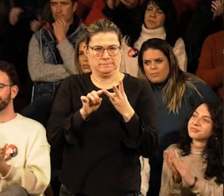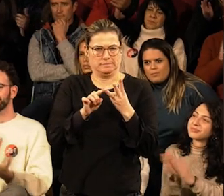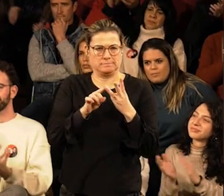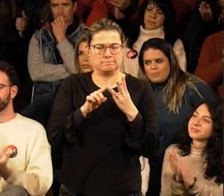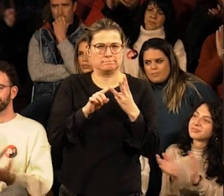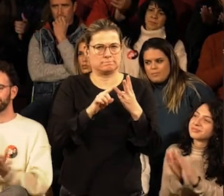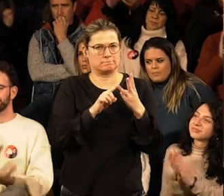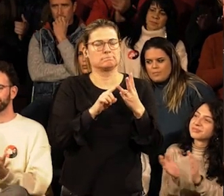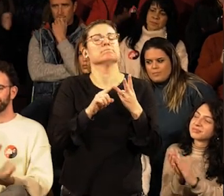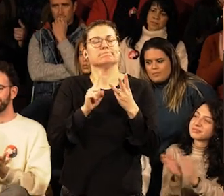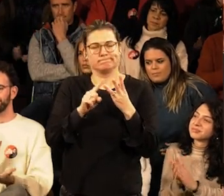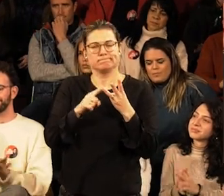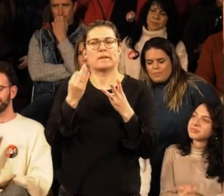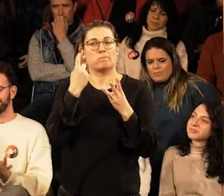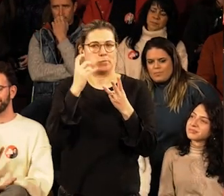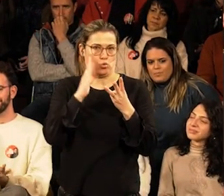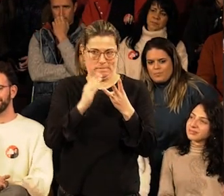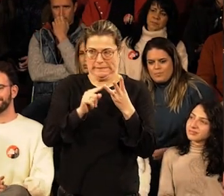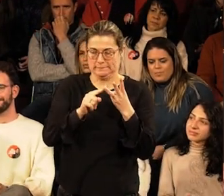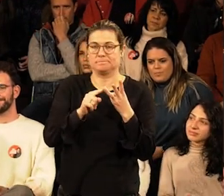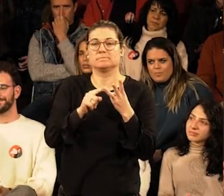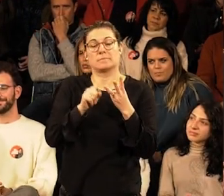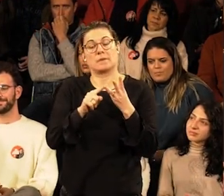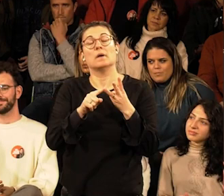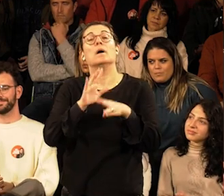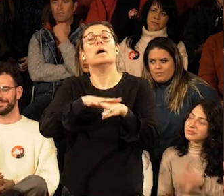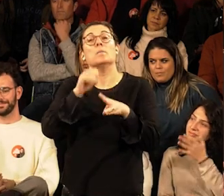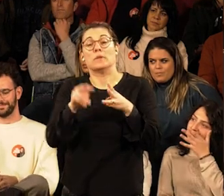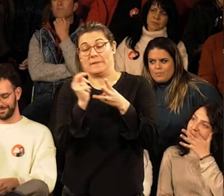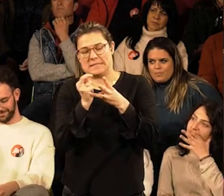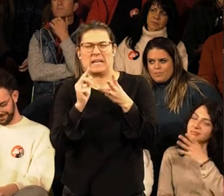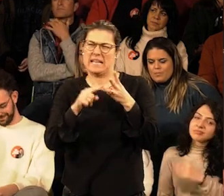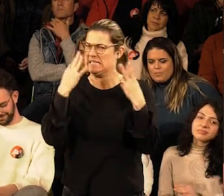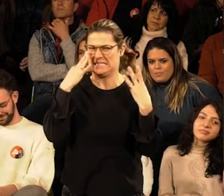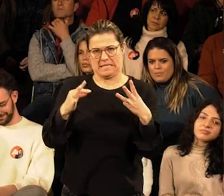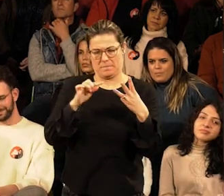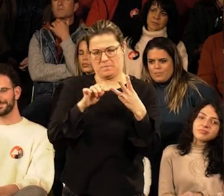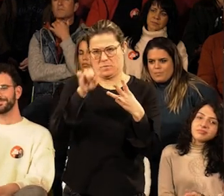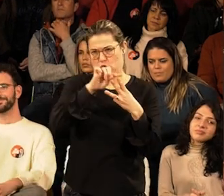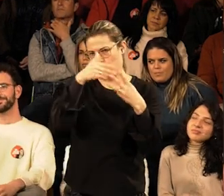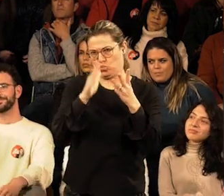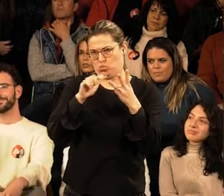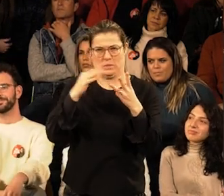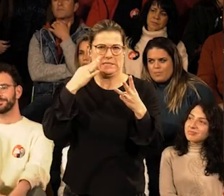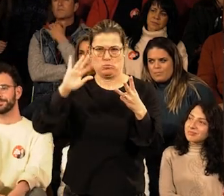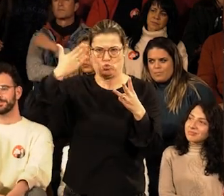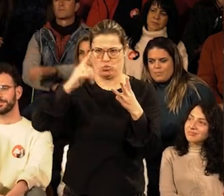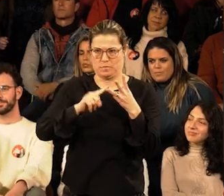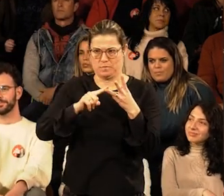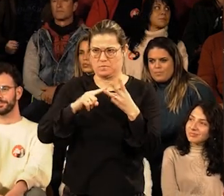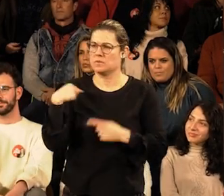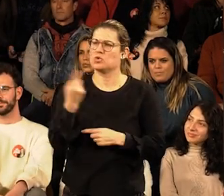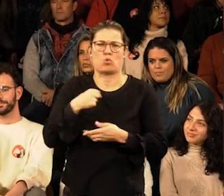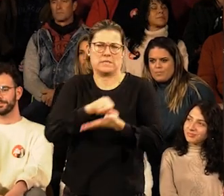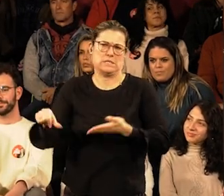finalmente finalmente uma terceira razão e a mais simples de todas é que nós